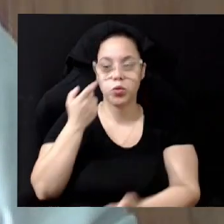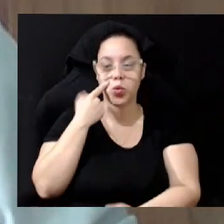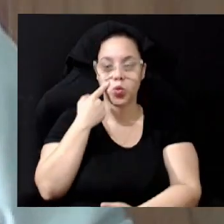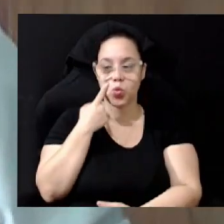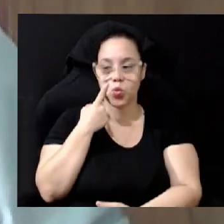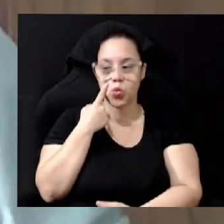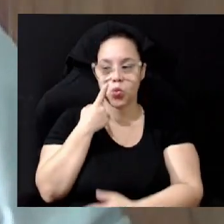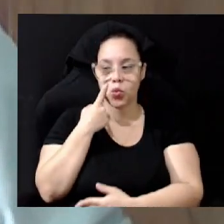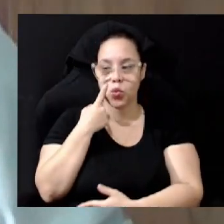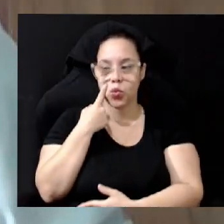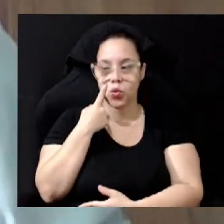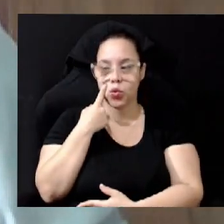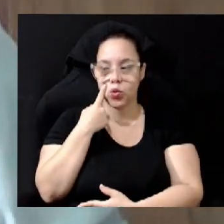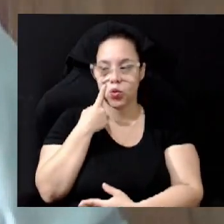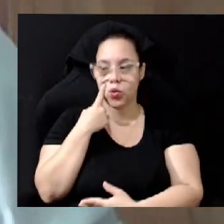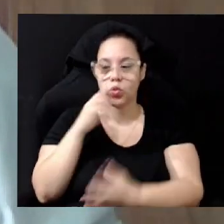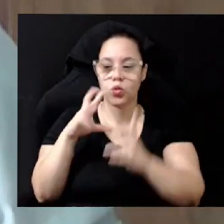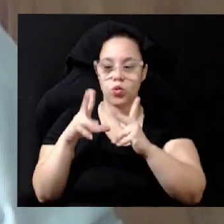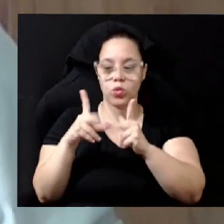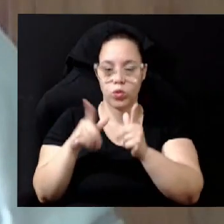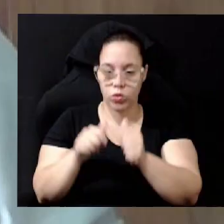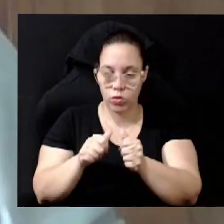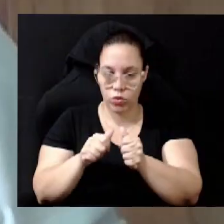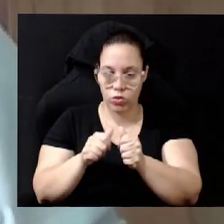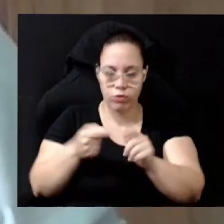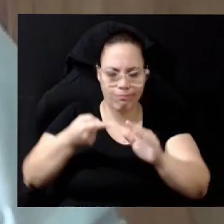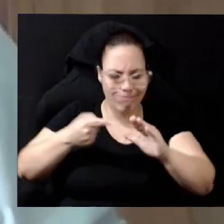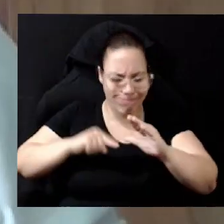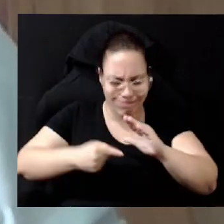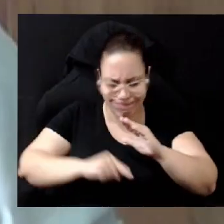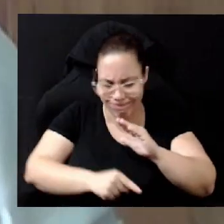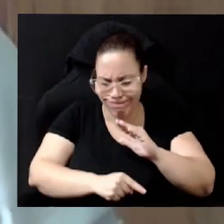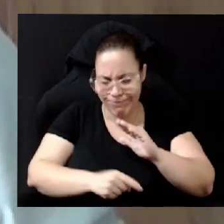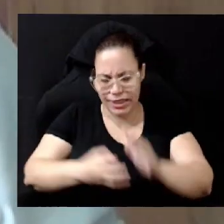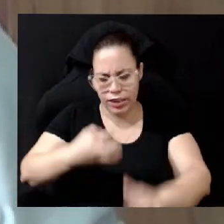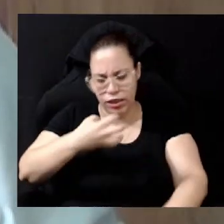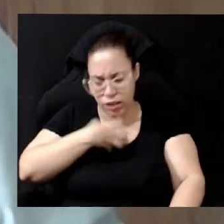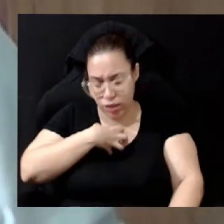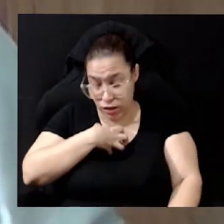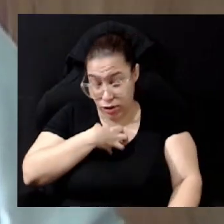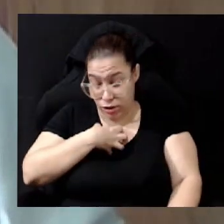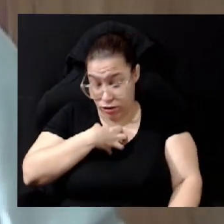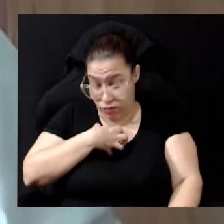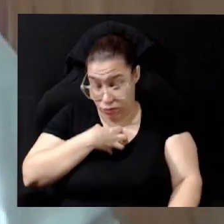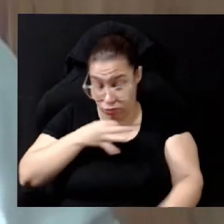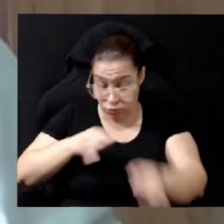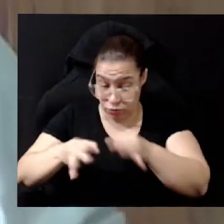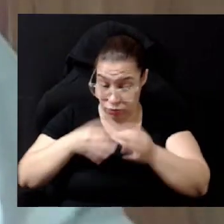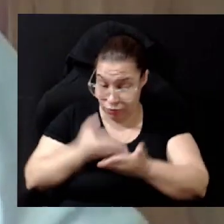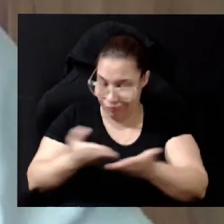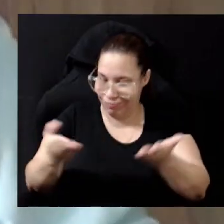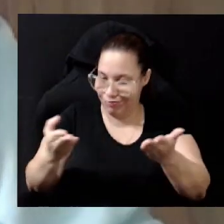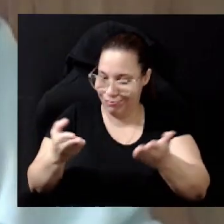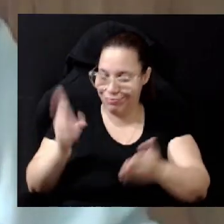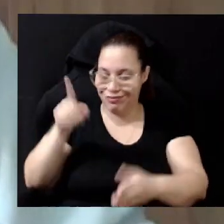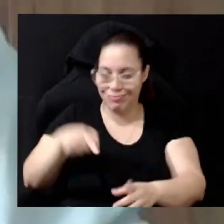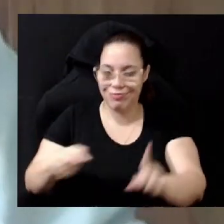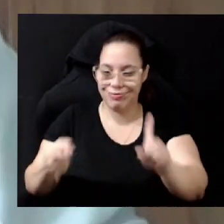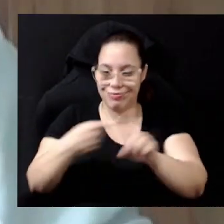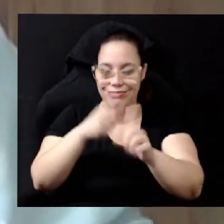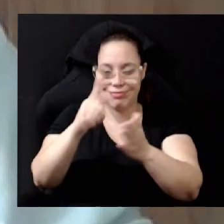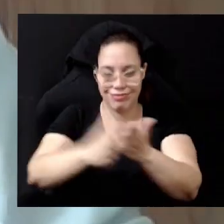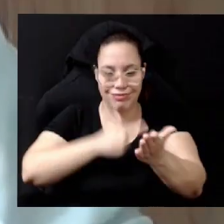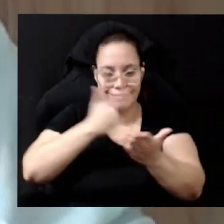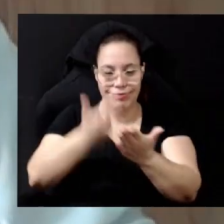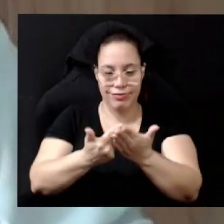gente olhe as questões de uma forma mais completa, de uma forma mais aprofundada, de uma forma sensível e se organize a partir delas.